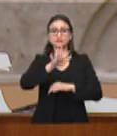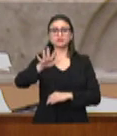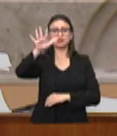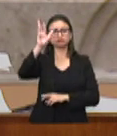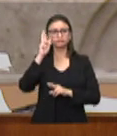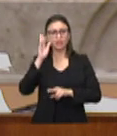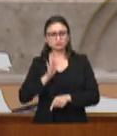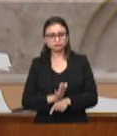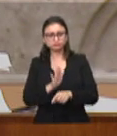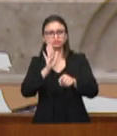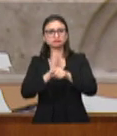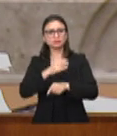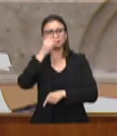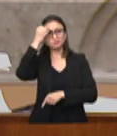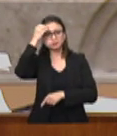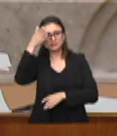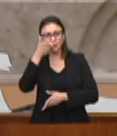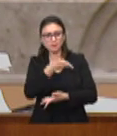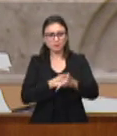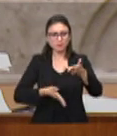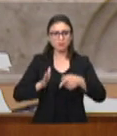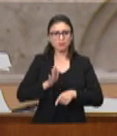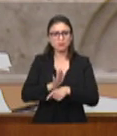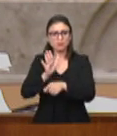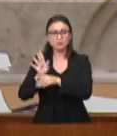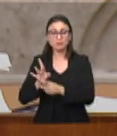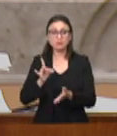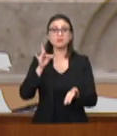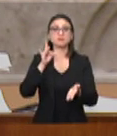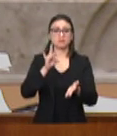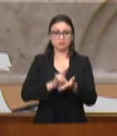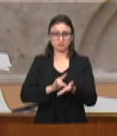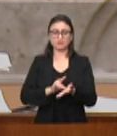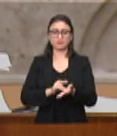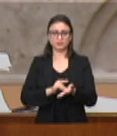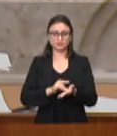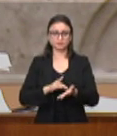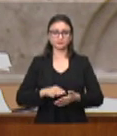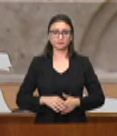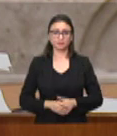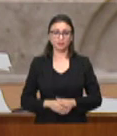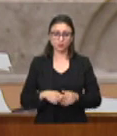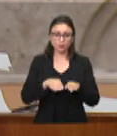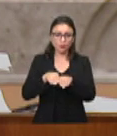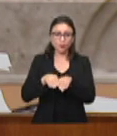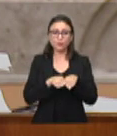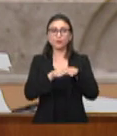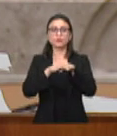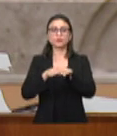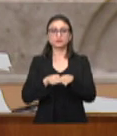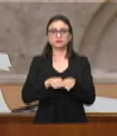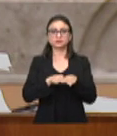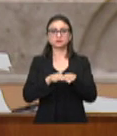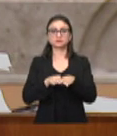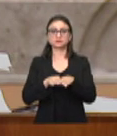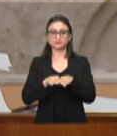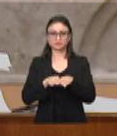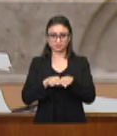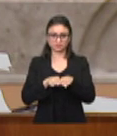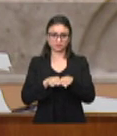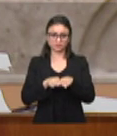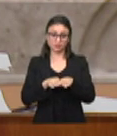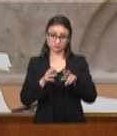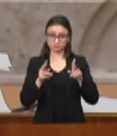da difusão de conhecimento, com a efetiva concretização da igualdade, no